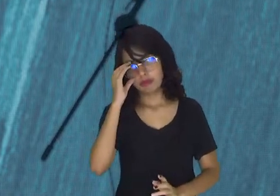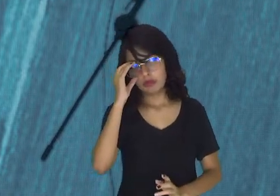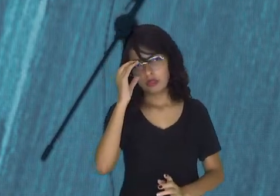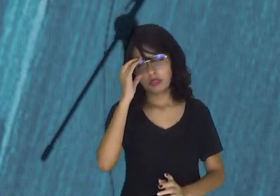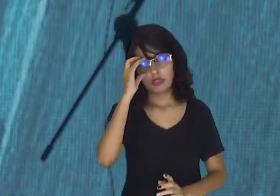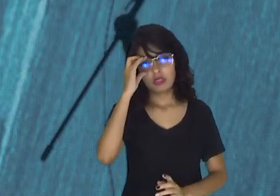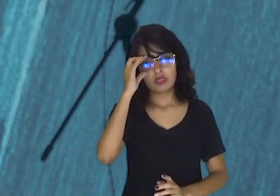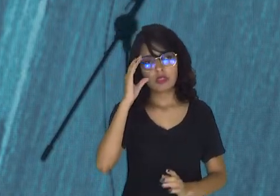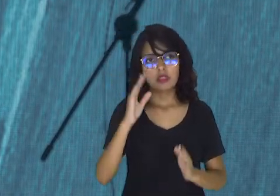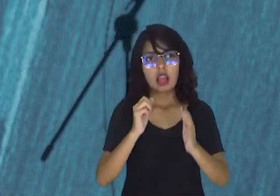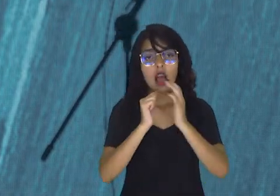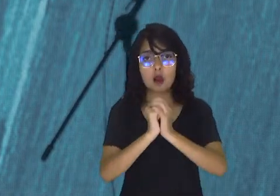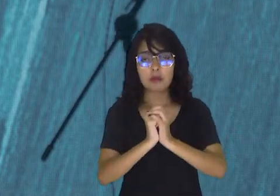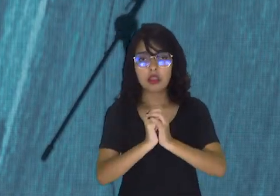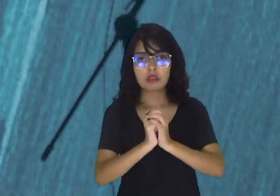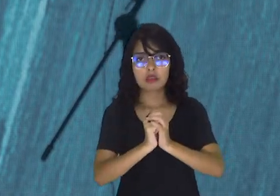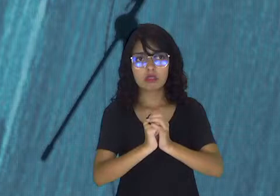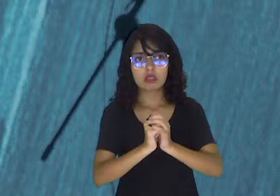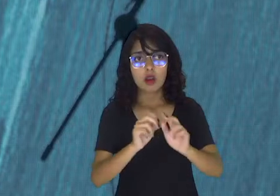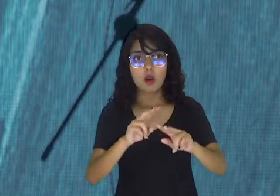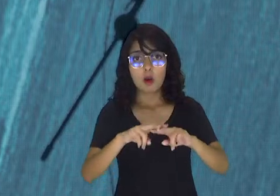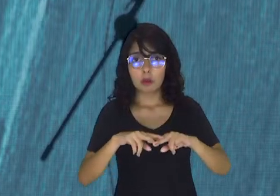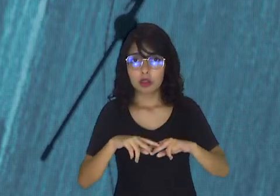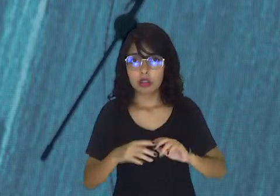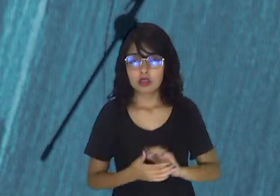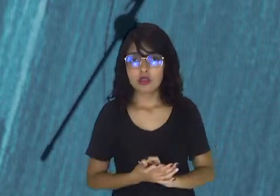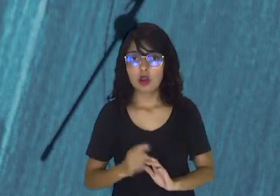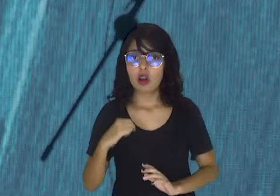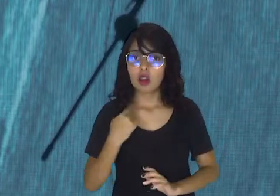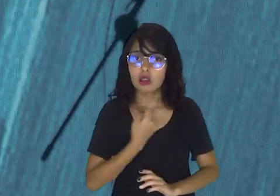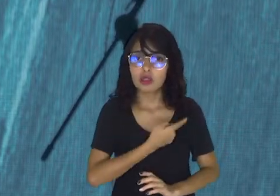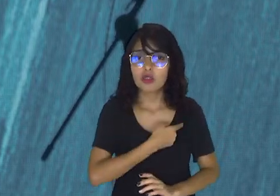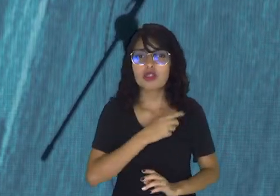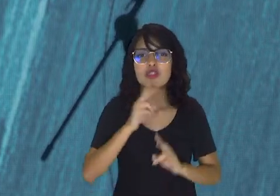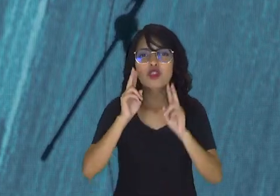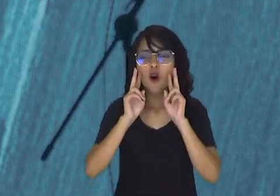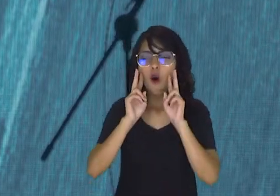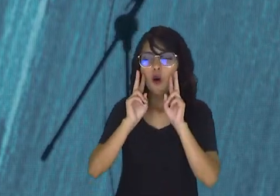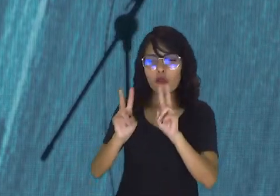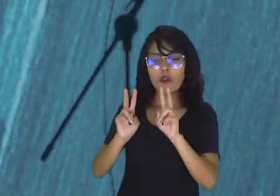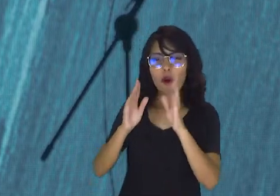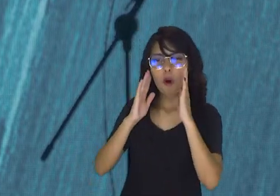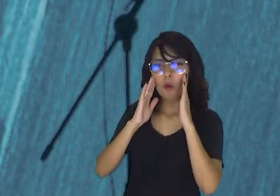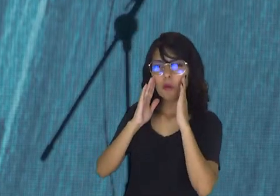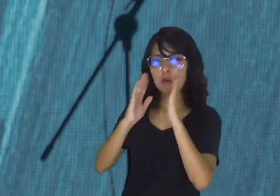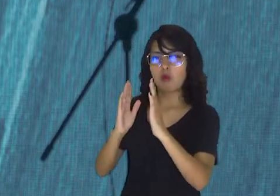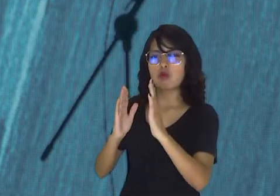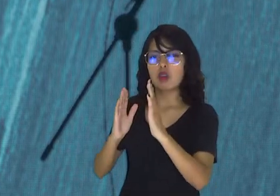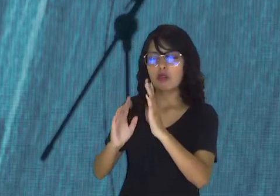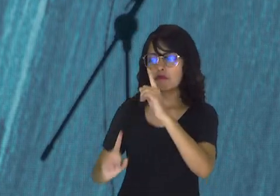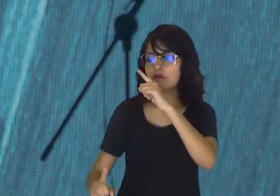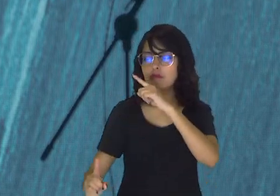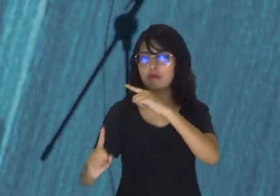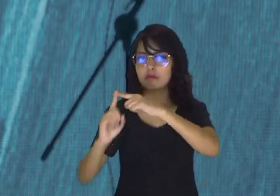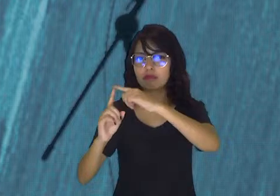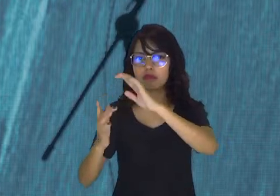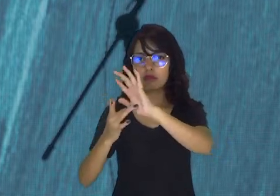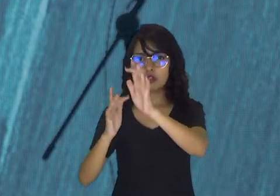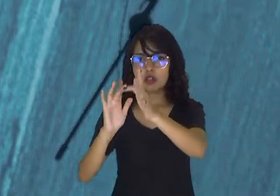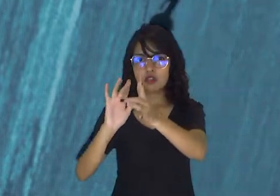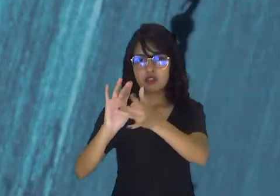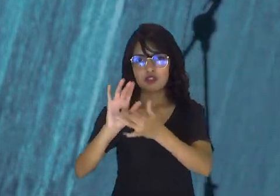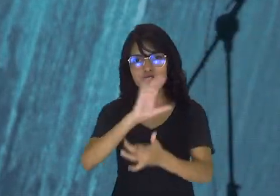Amém? Portanto, olhando firmemente para Jesus, o